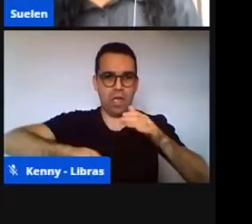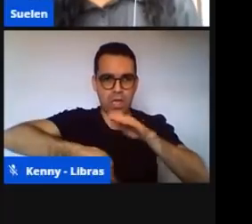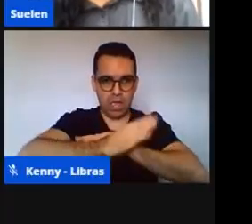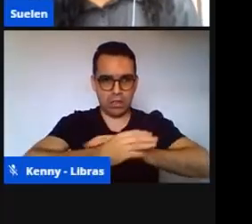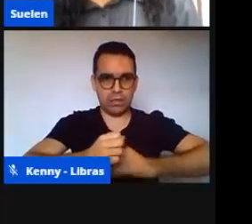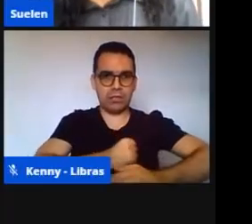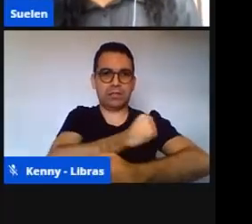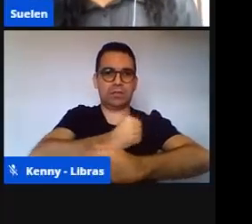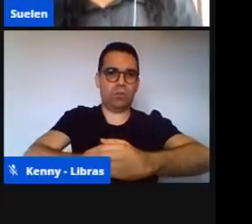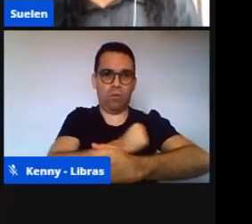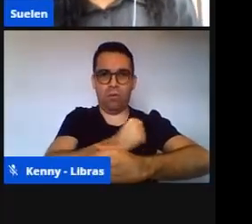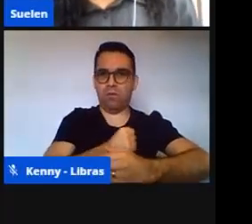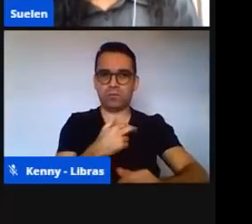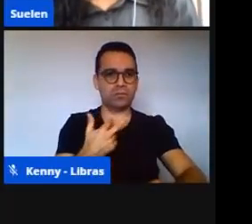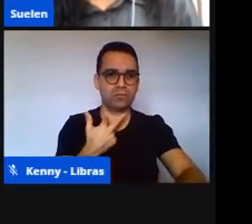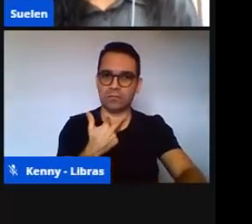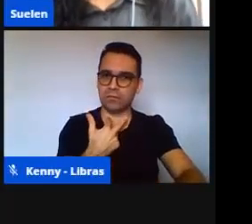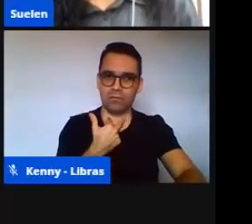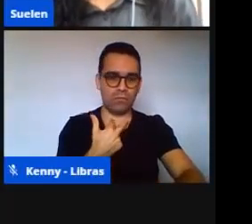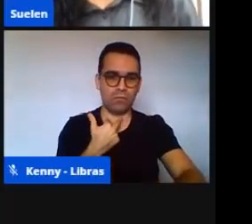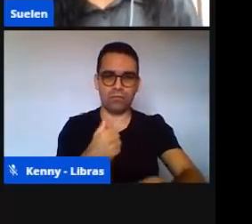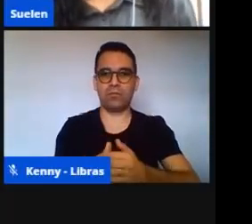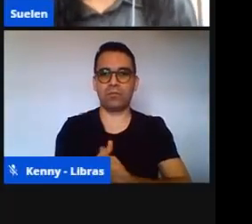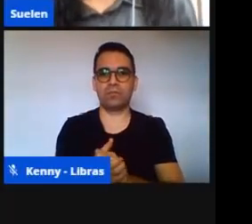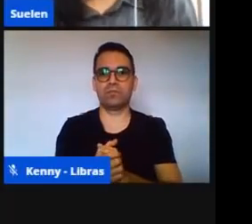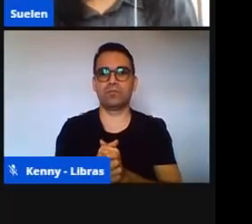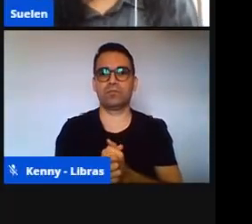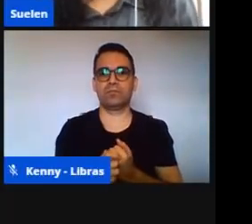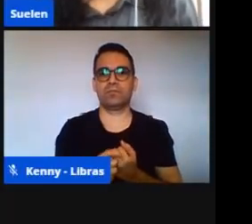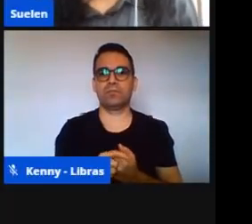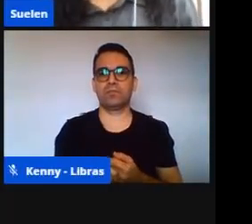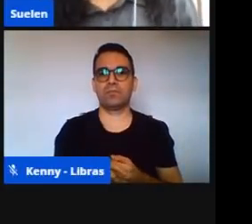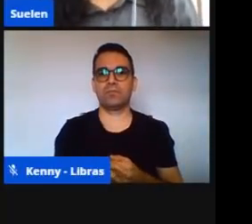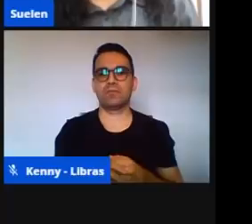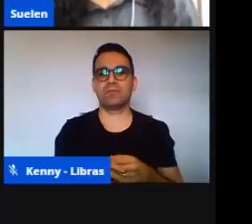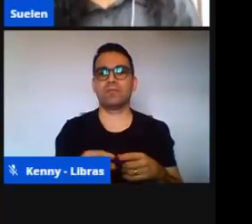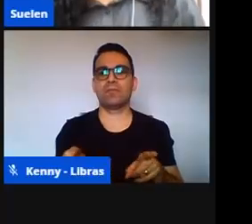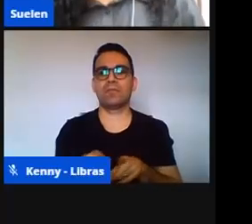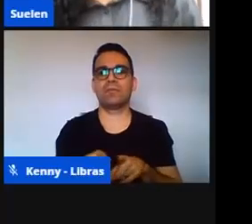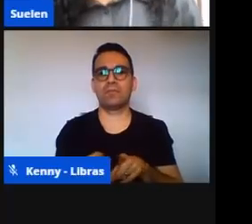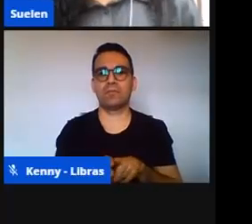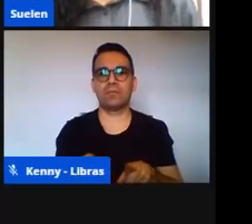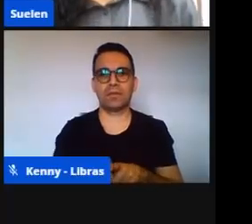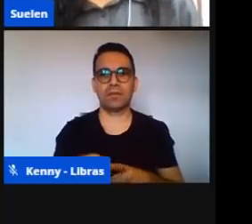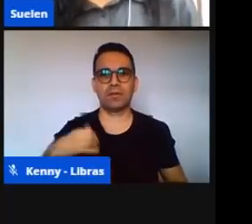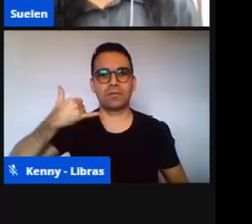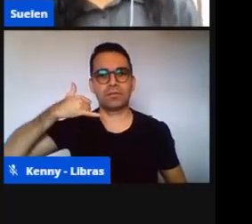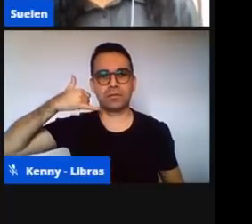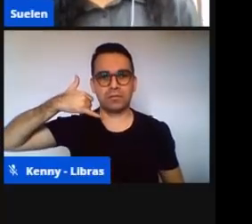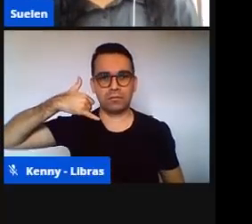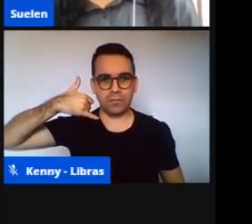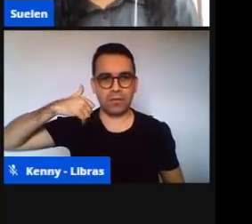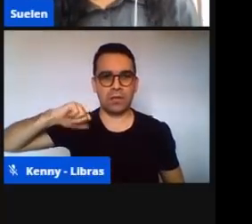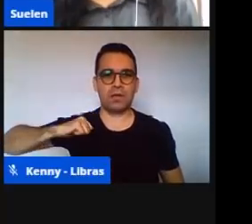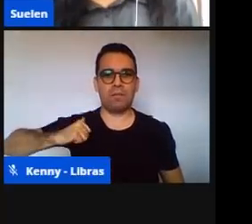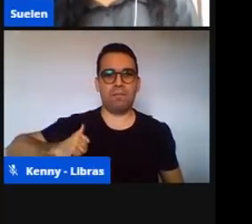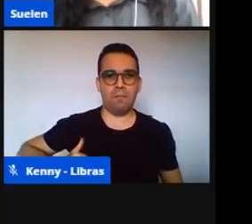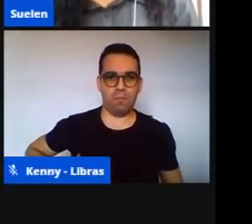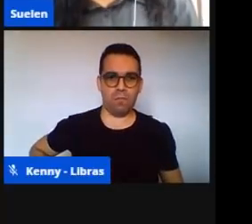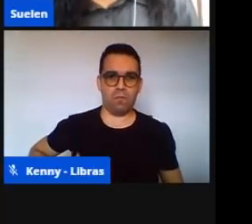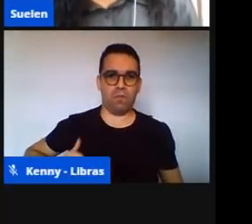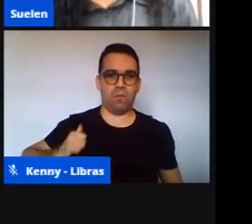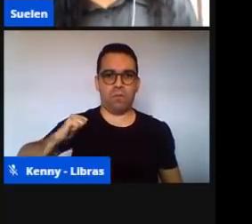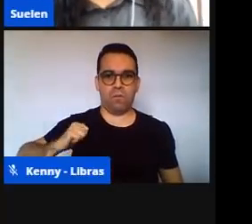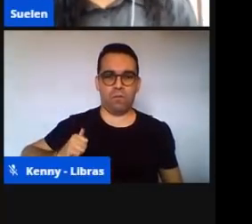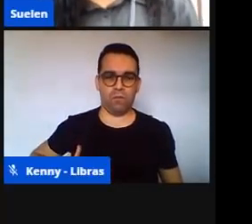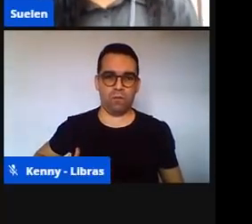Experimentar os alimentos diretamente com a mão também é proibido, tá? Os pertences pessoais, como bolsa,